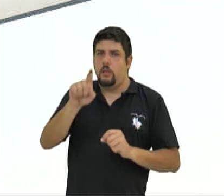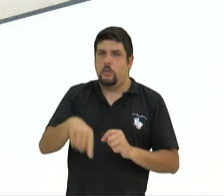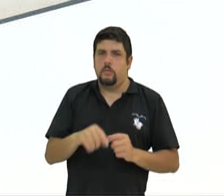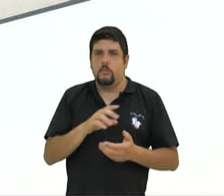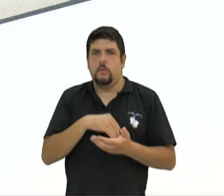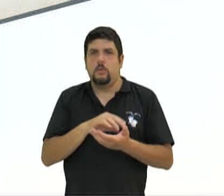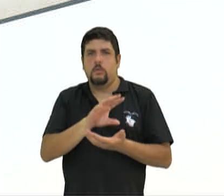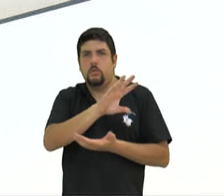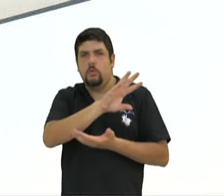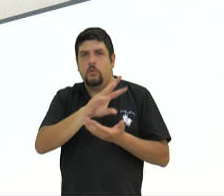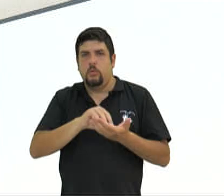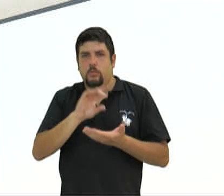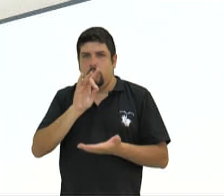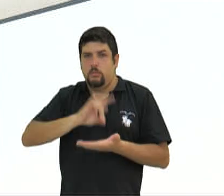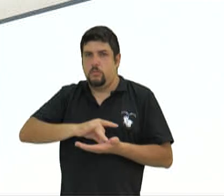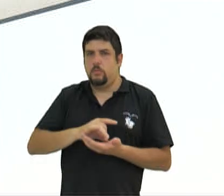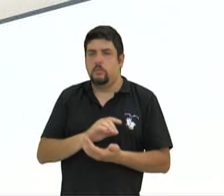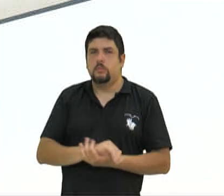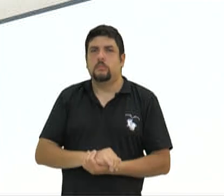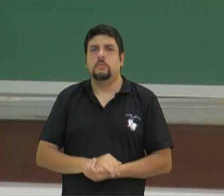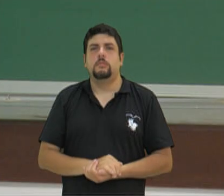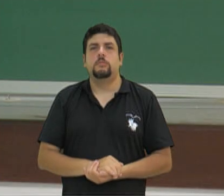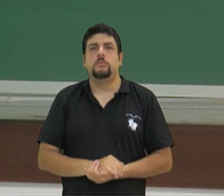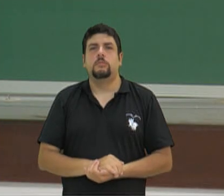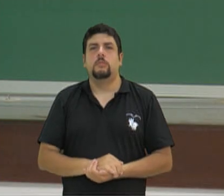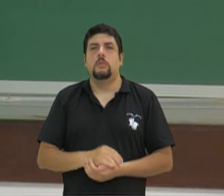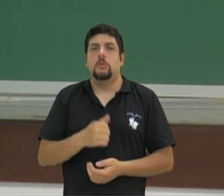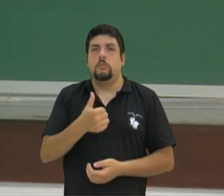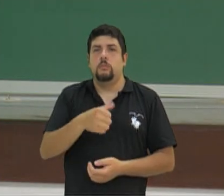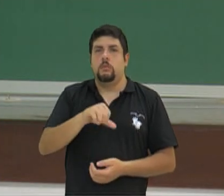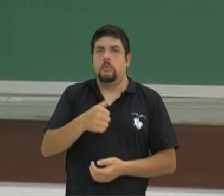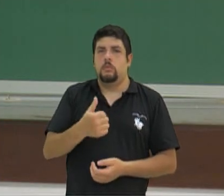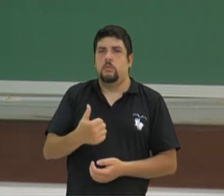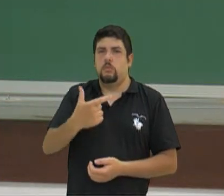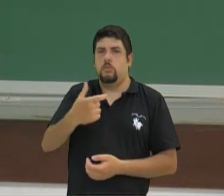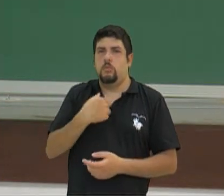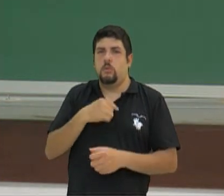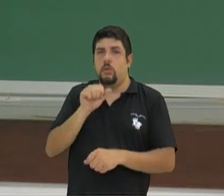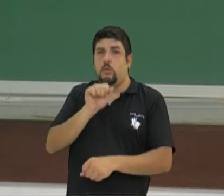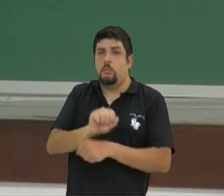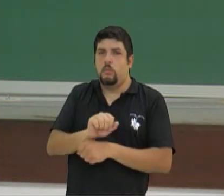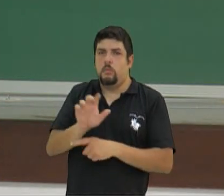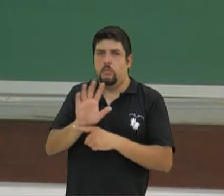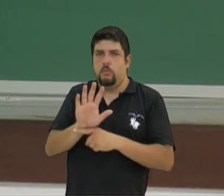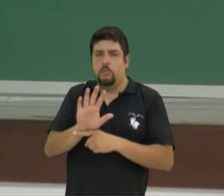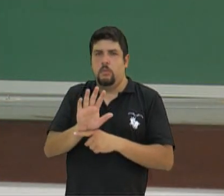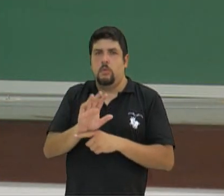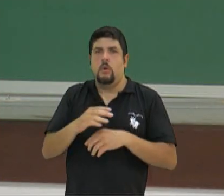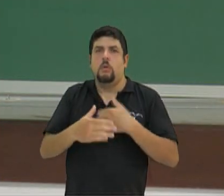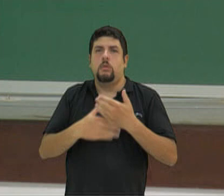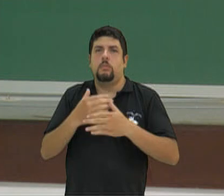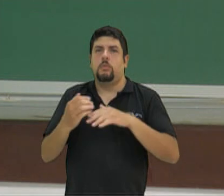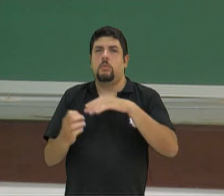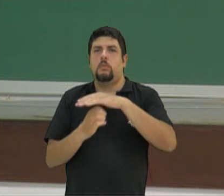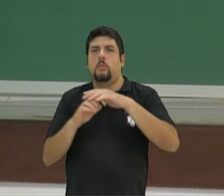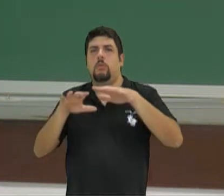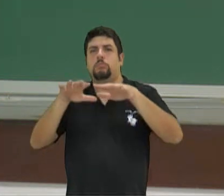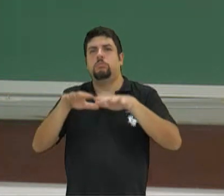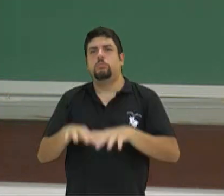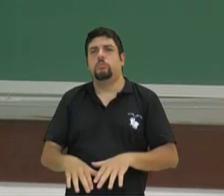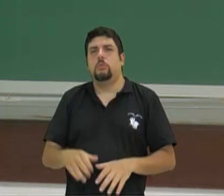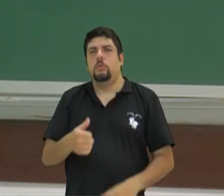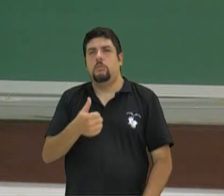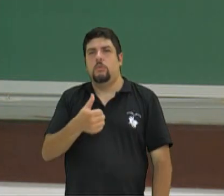aqui. O que aconteceu com ele Em 1912 ele parou de fazer filmes e a Star Filmes faliu em 1923, por isso que ficou um bom